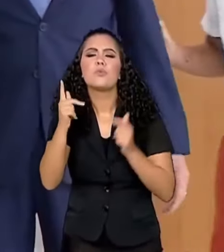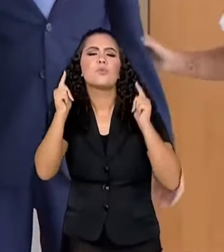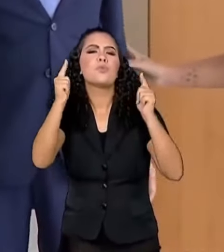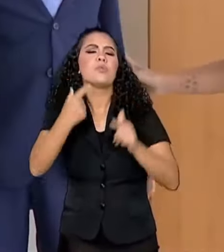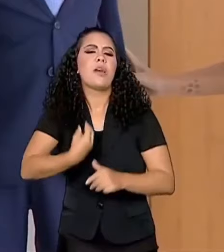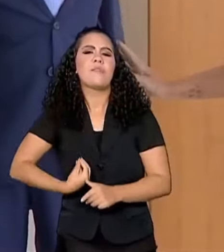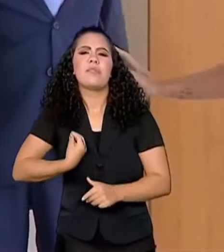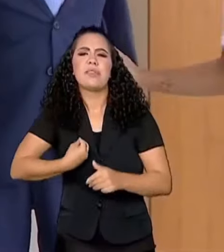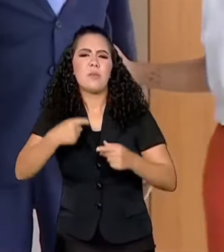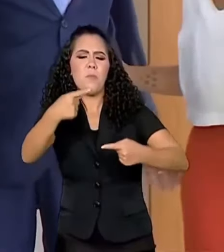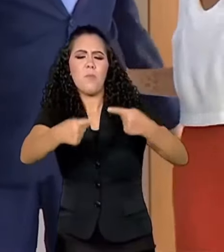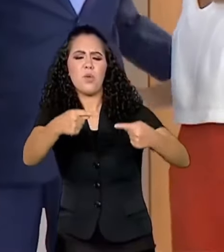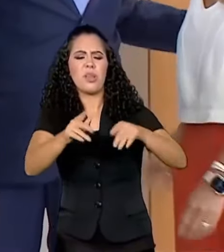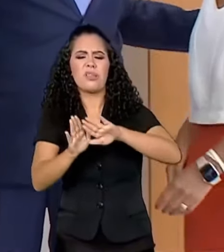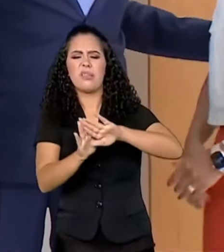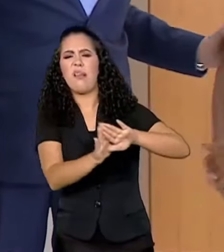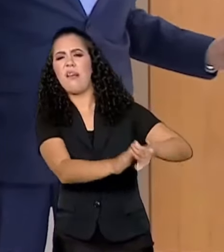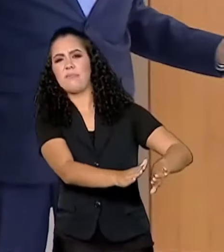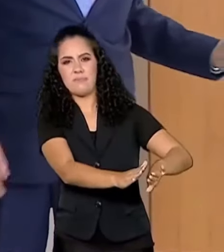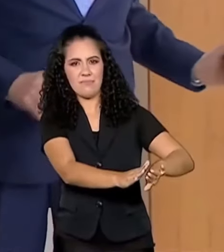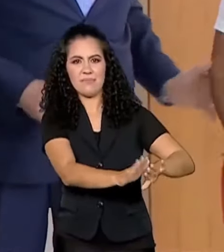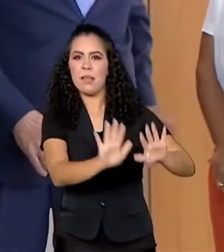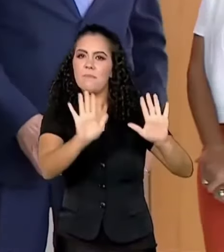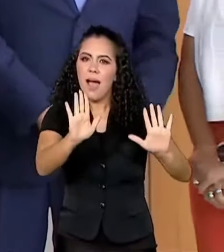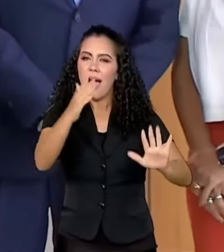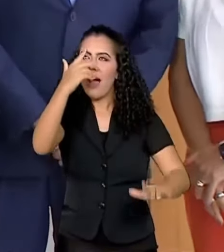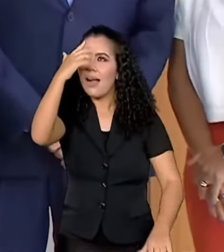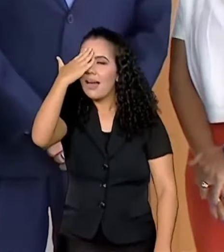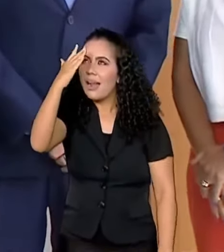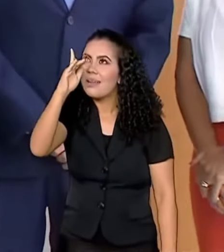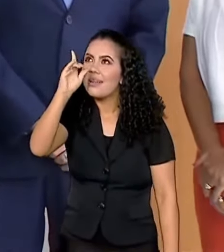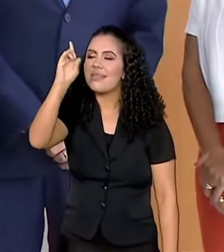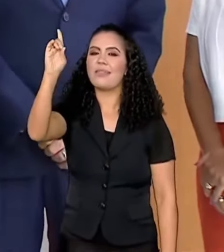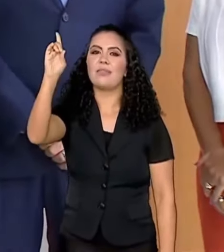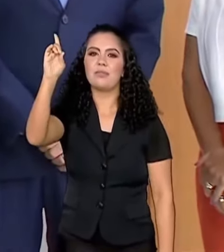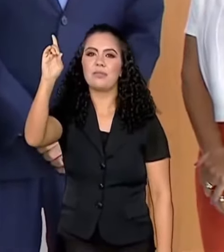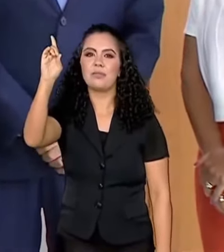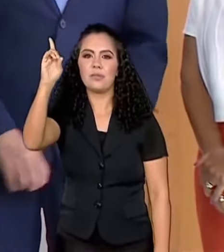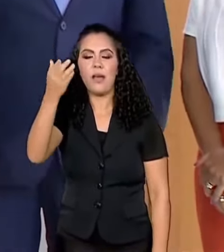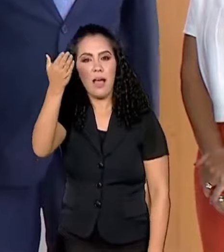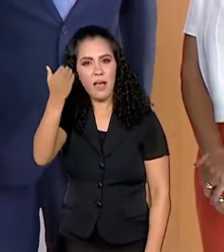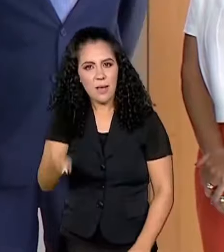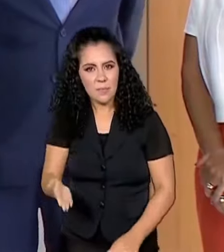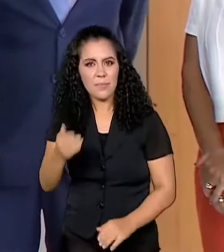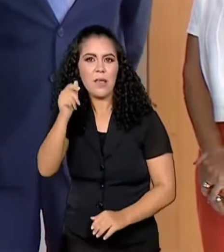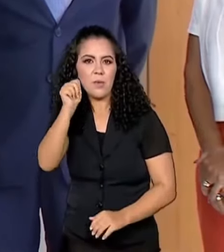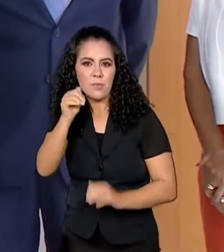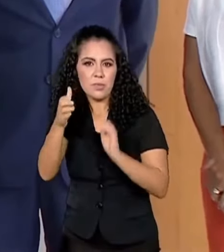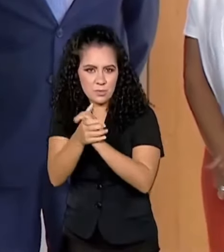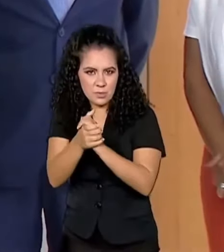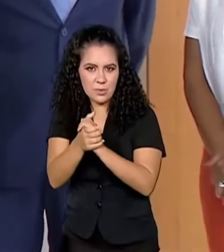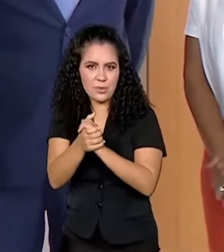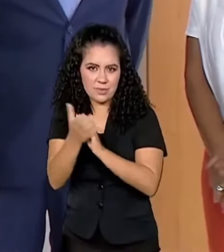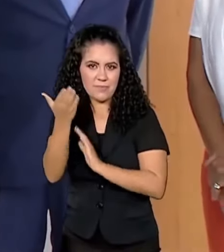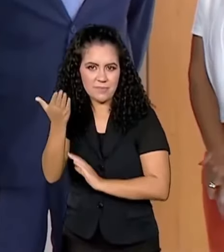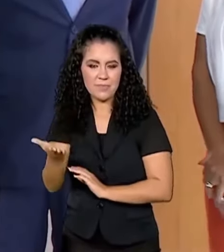negócio de política e graças a Deus a Iara teve a